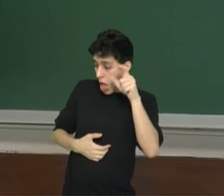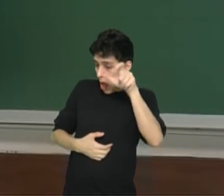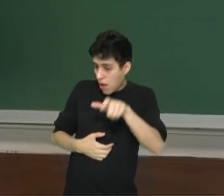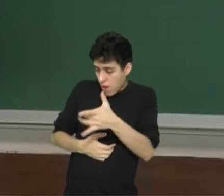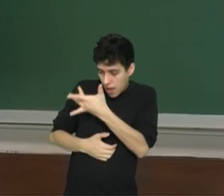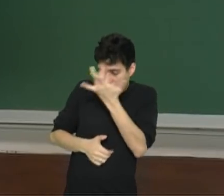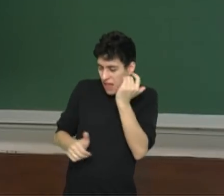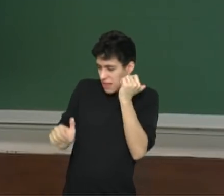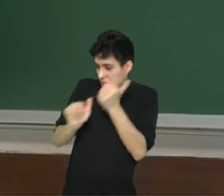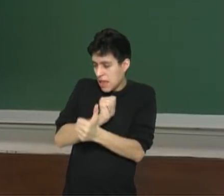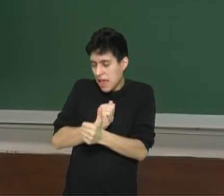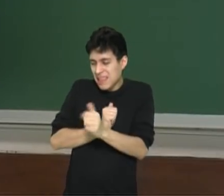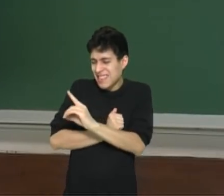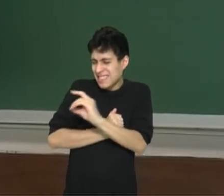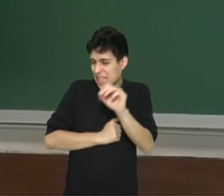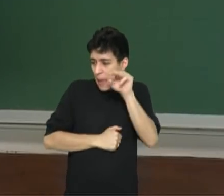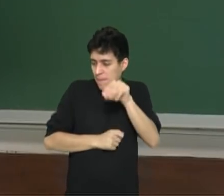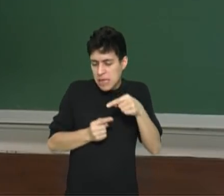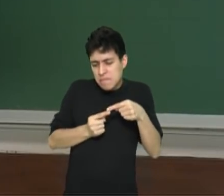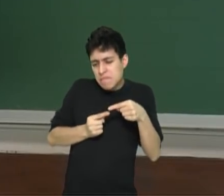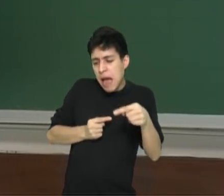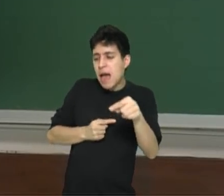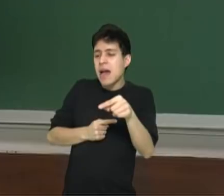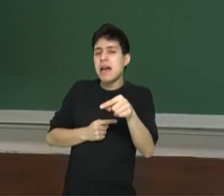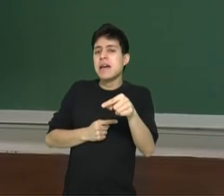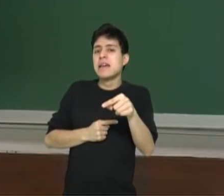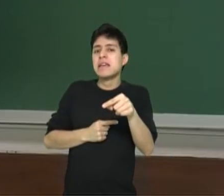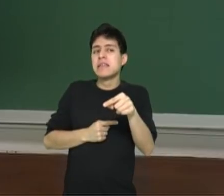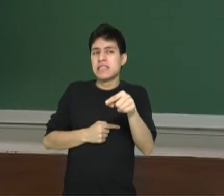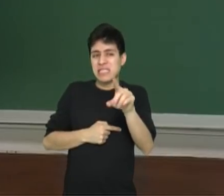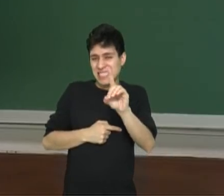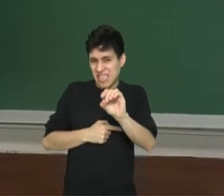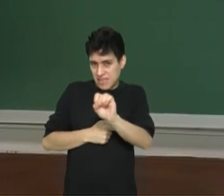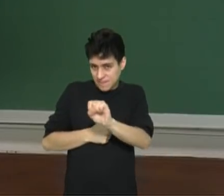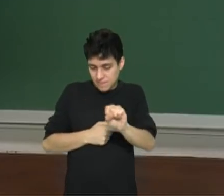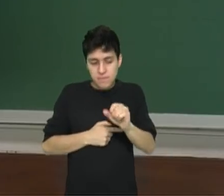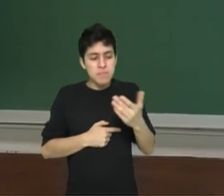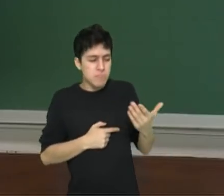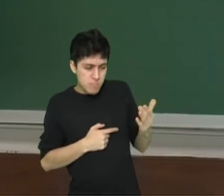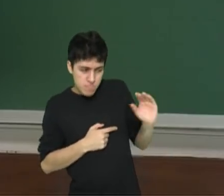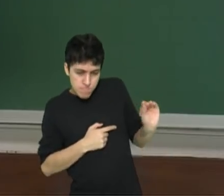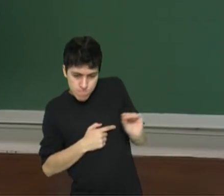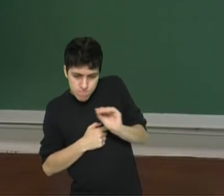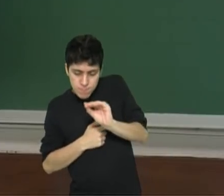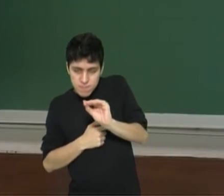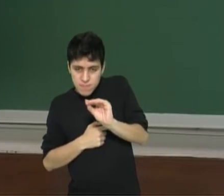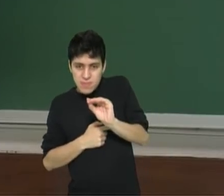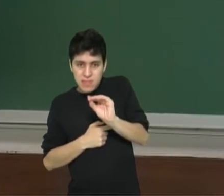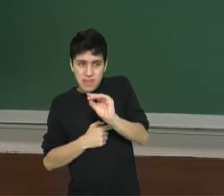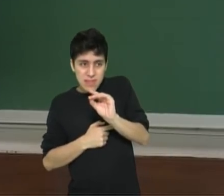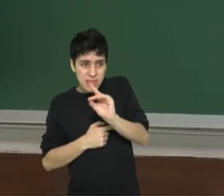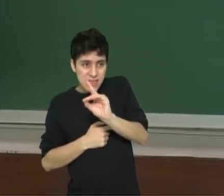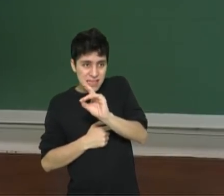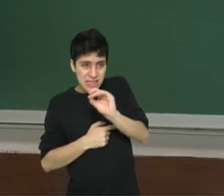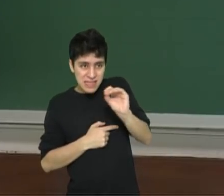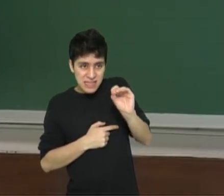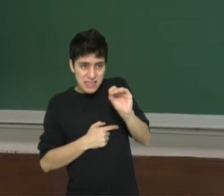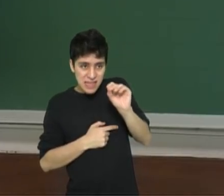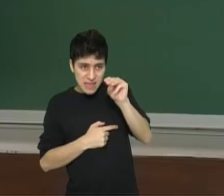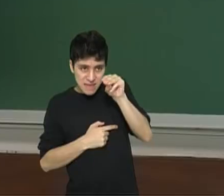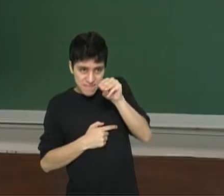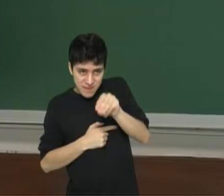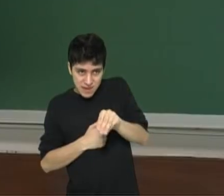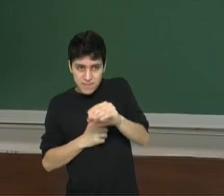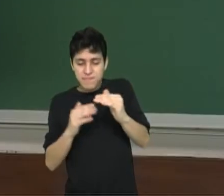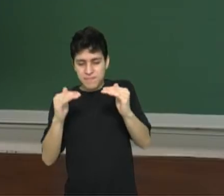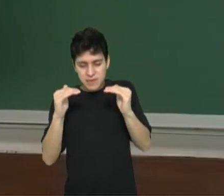metros em 10 segundos. Então, os 100 metros é o ΔS. E se ele disse que foi em 10 segundos,